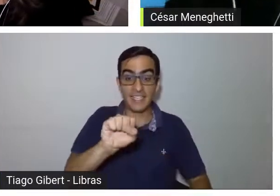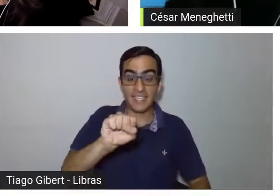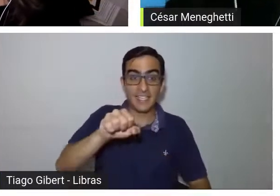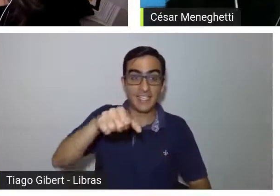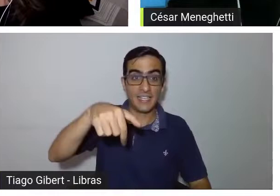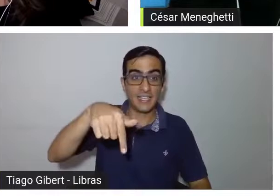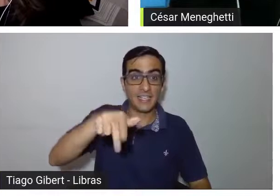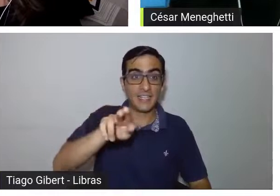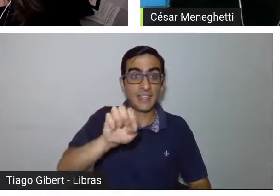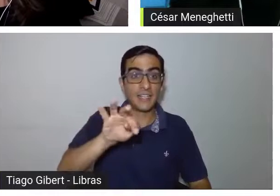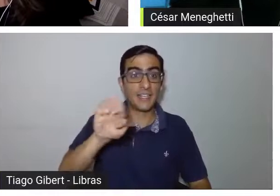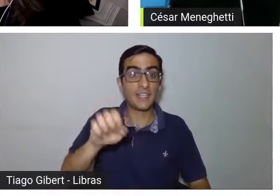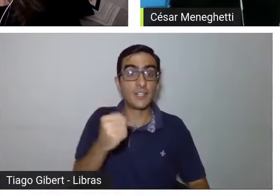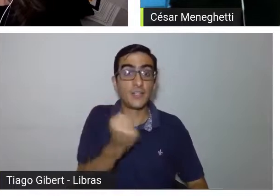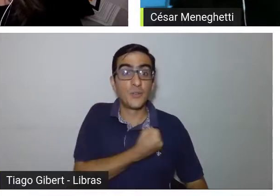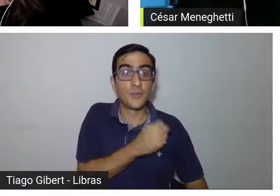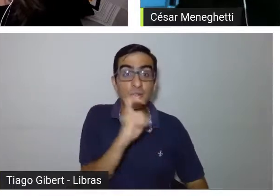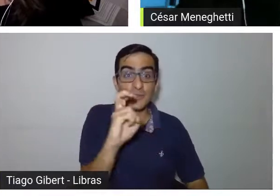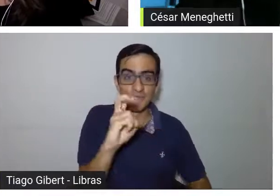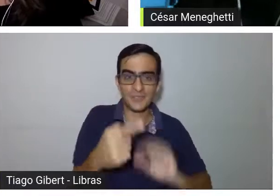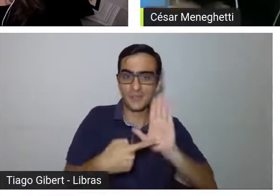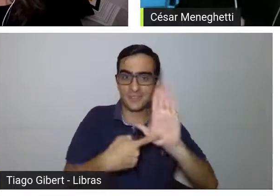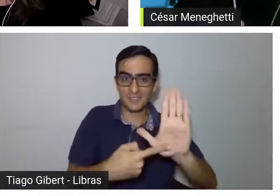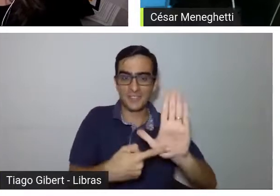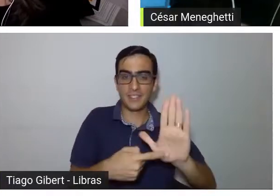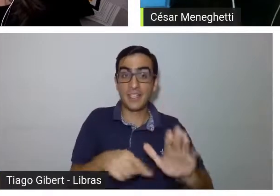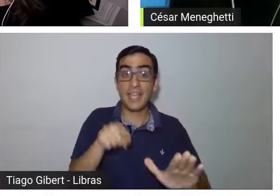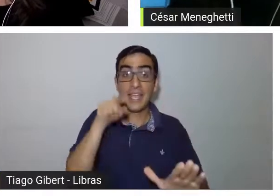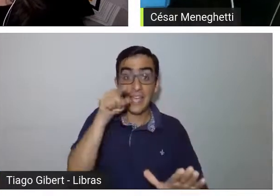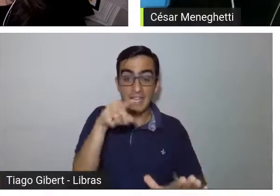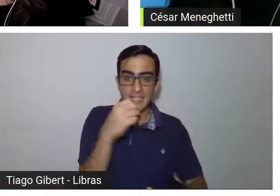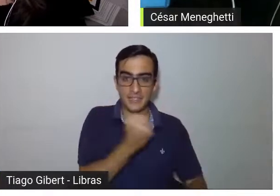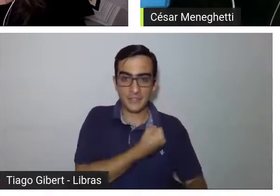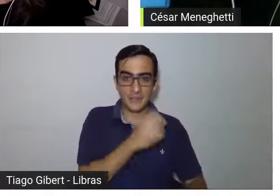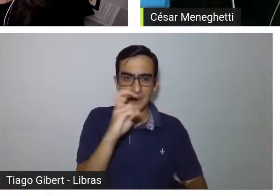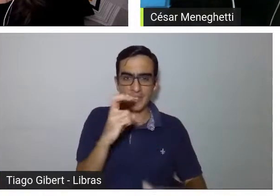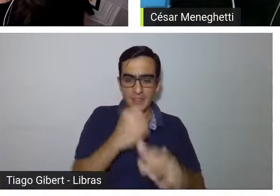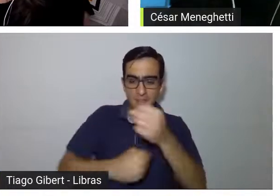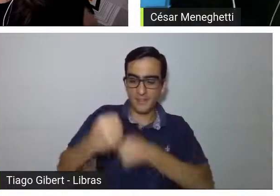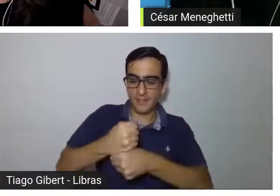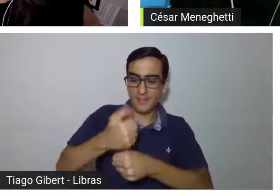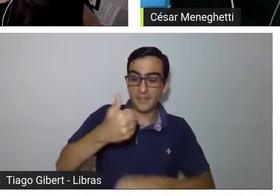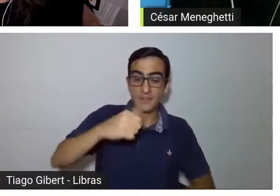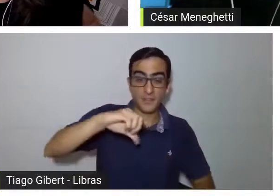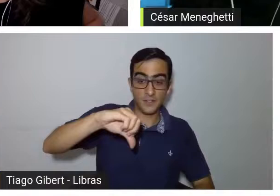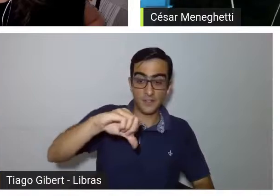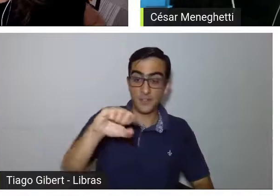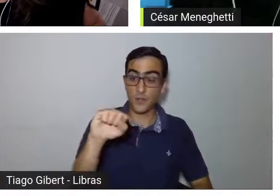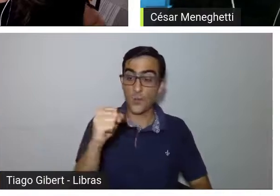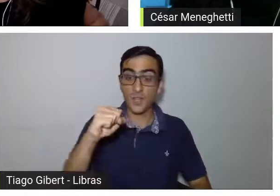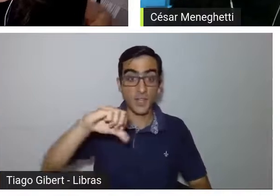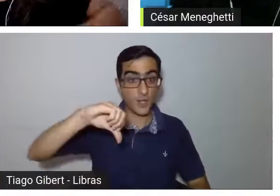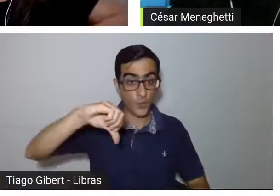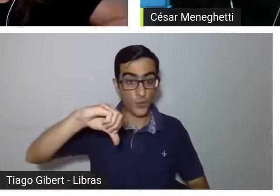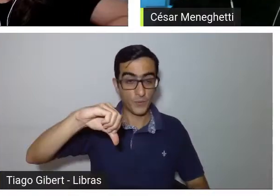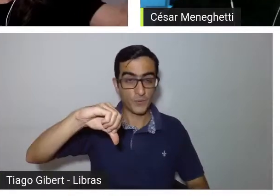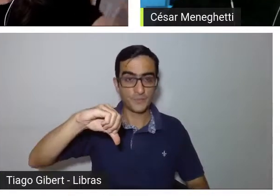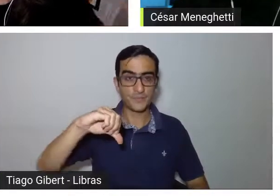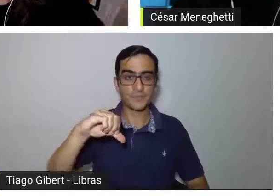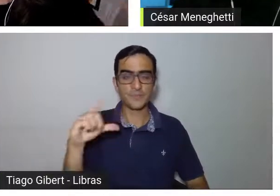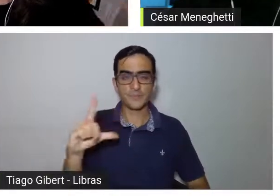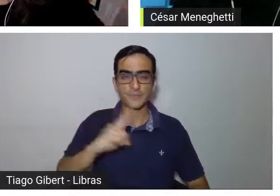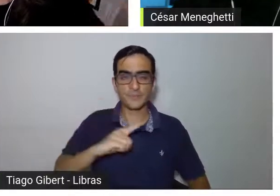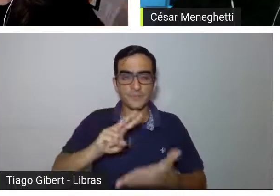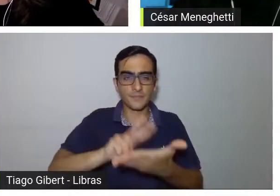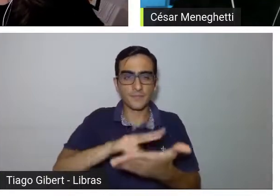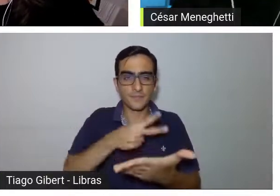foi o primeiro videozinho que eu fiz. O vídeo sketch número 5, ele é de 89, né? Você falou, e a tradução